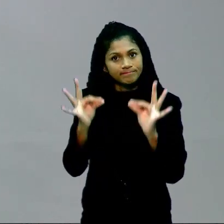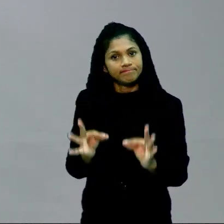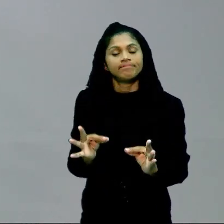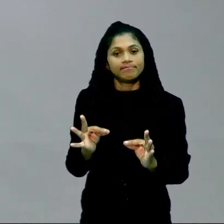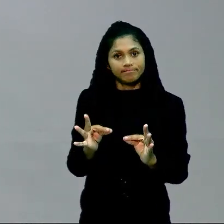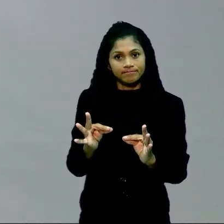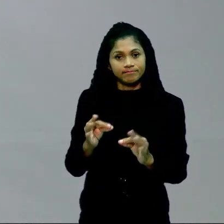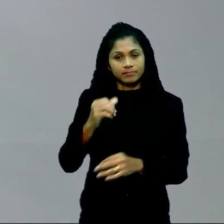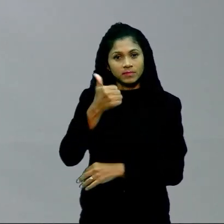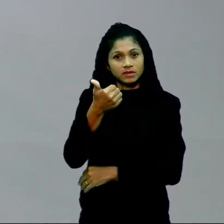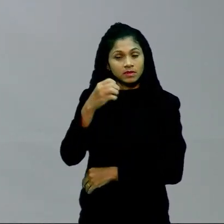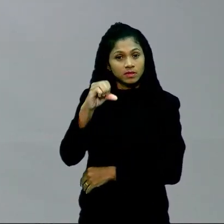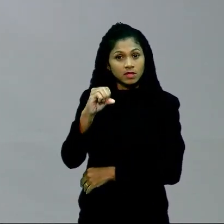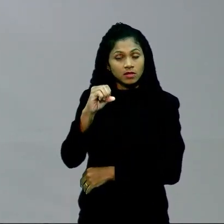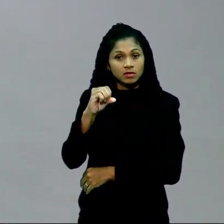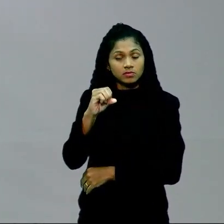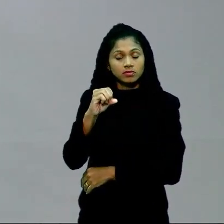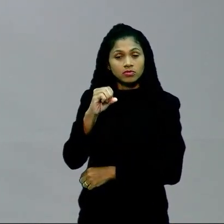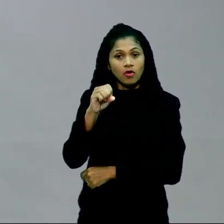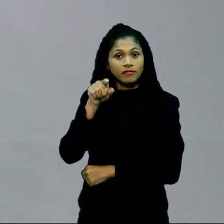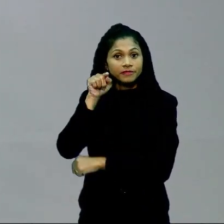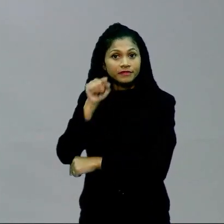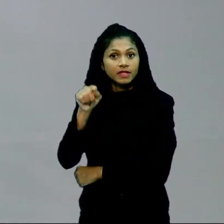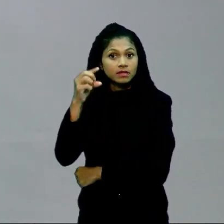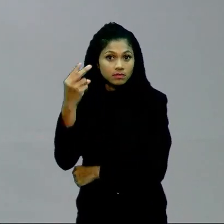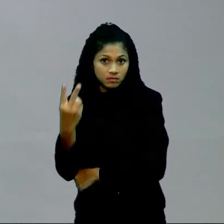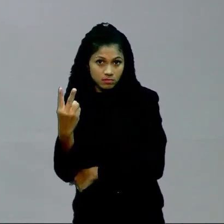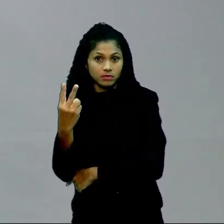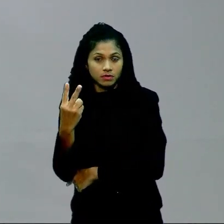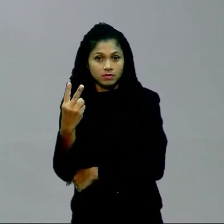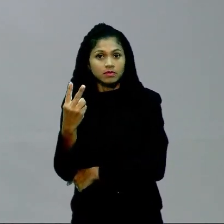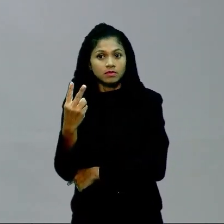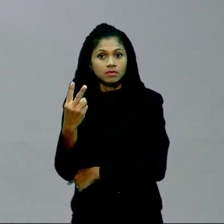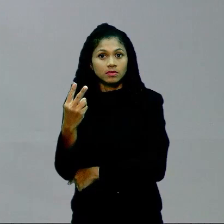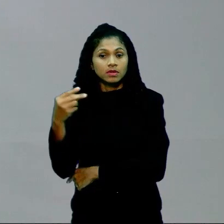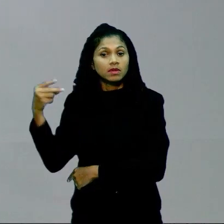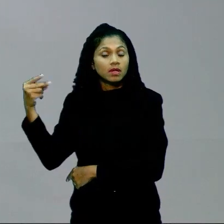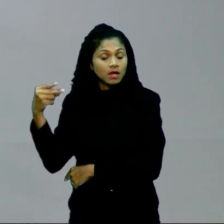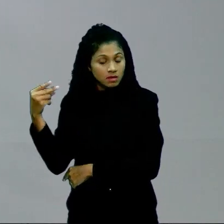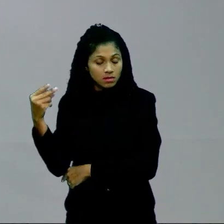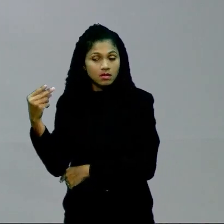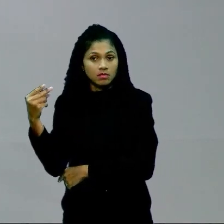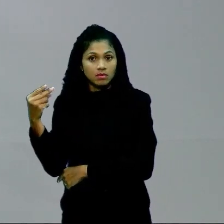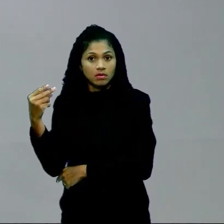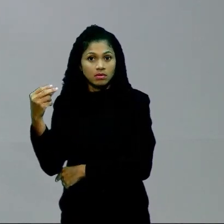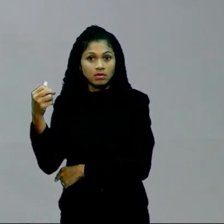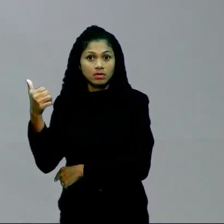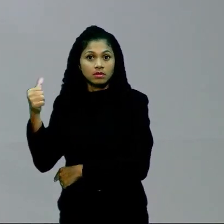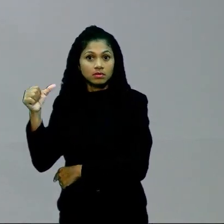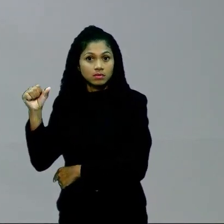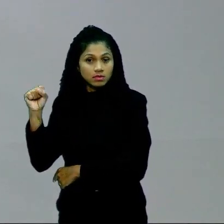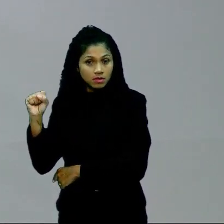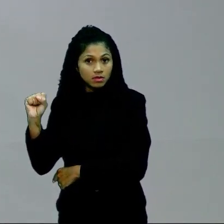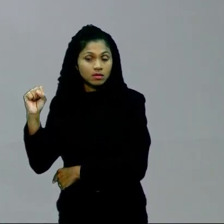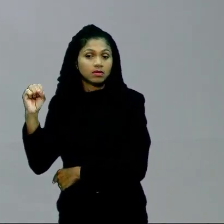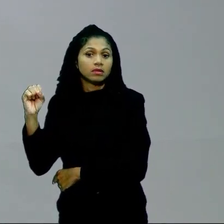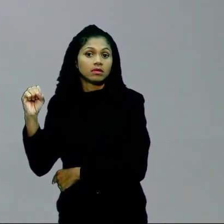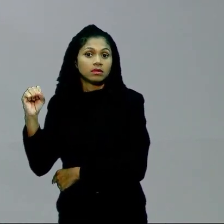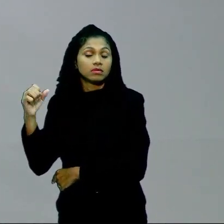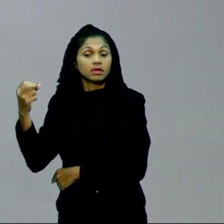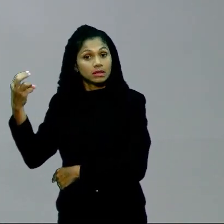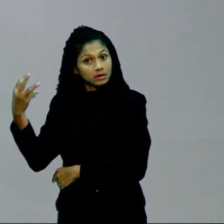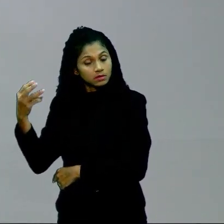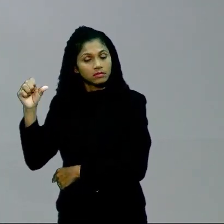é 19 vezes 2, a gente já vai saber de cara que vão ser 38 jogadas, né? Ida e